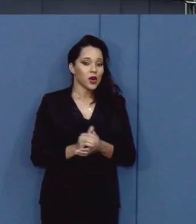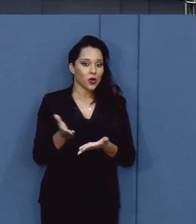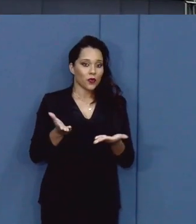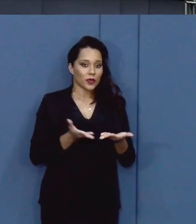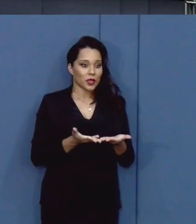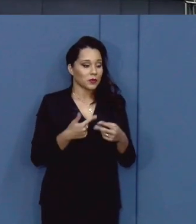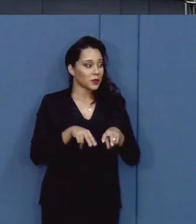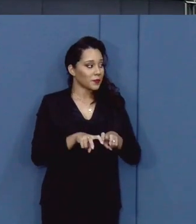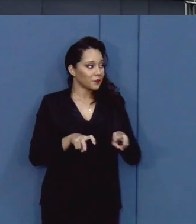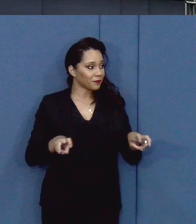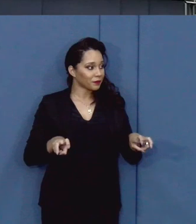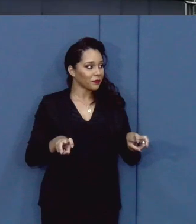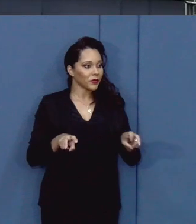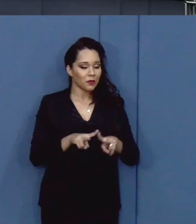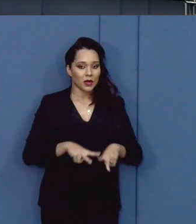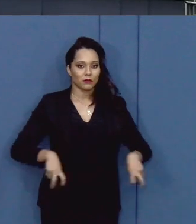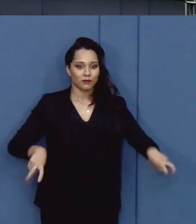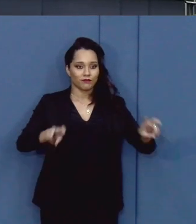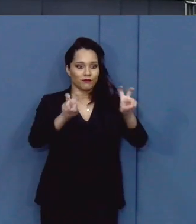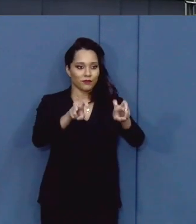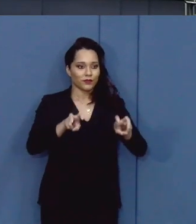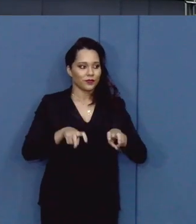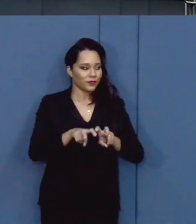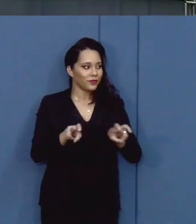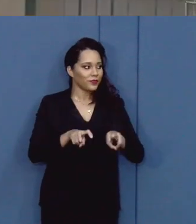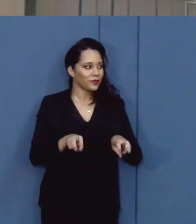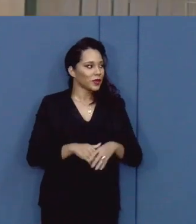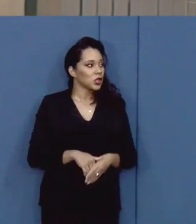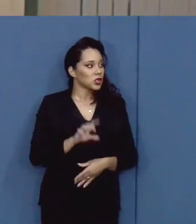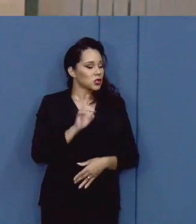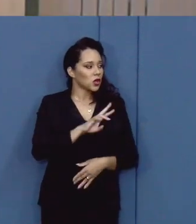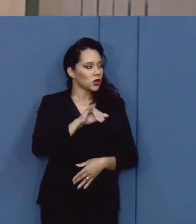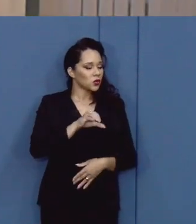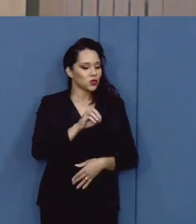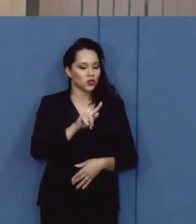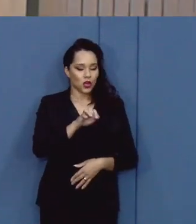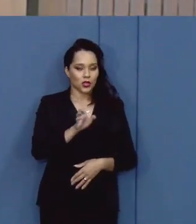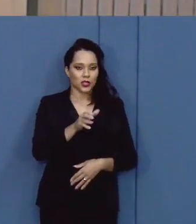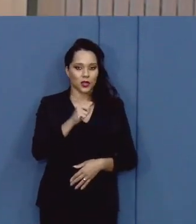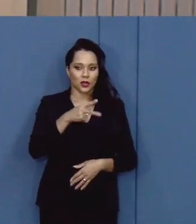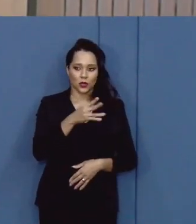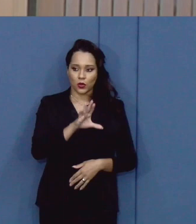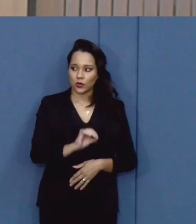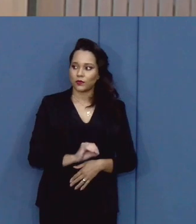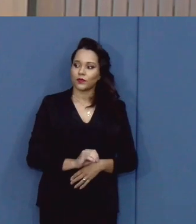Convidamos os membros da mesa para tomarem assento no auditório, com exceção do senhor Jorge Antônio da Paz Cruz.